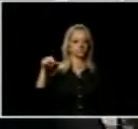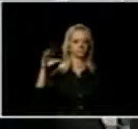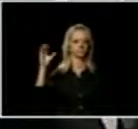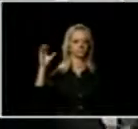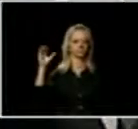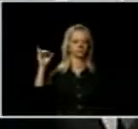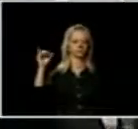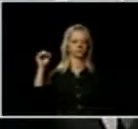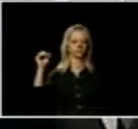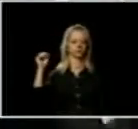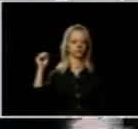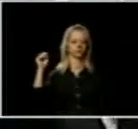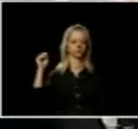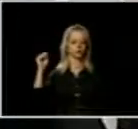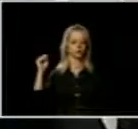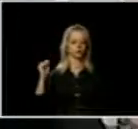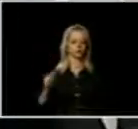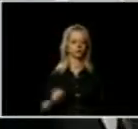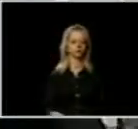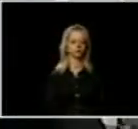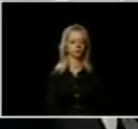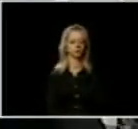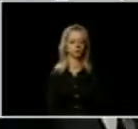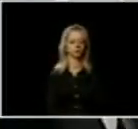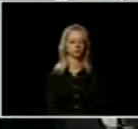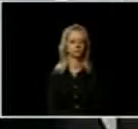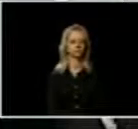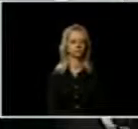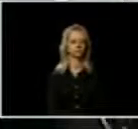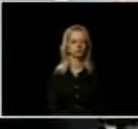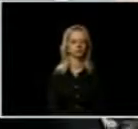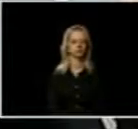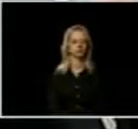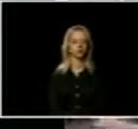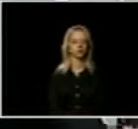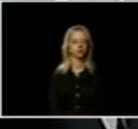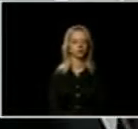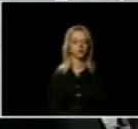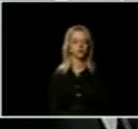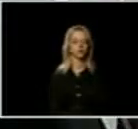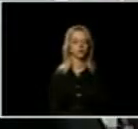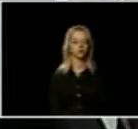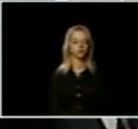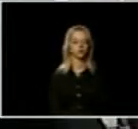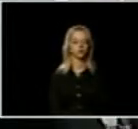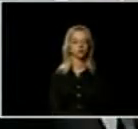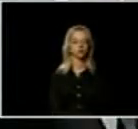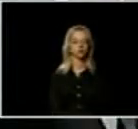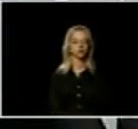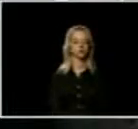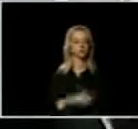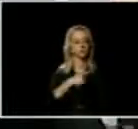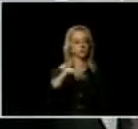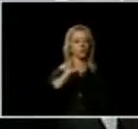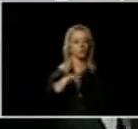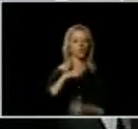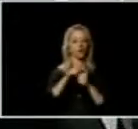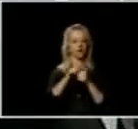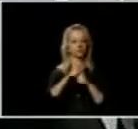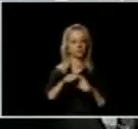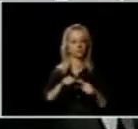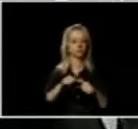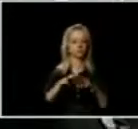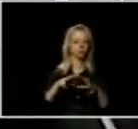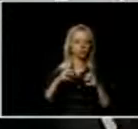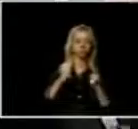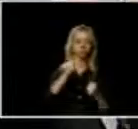do secretário. Eu quero destacar aqui que nós lamentamos a saída do Cláudio, do senhor Cláudio Marques, que